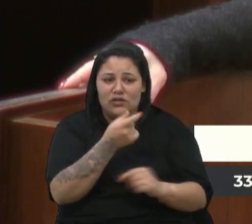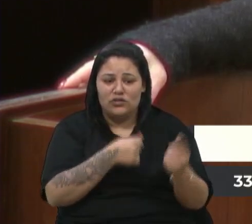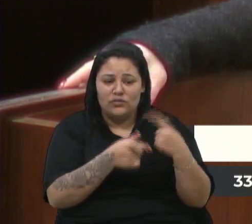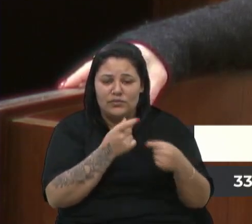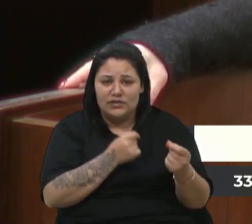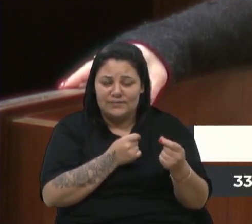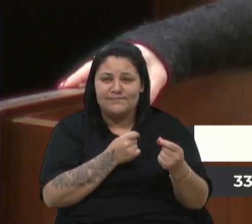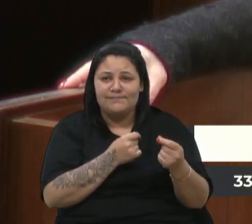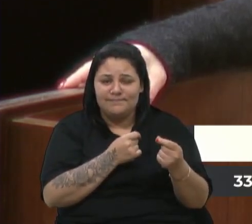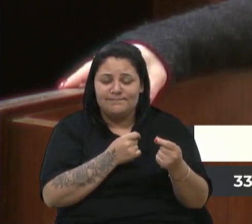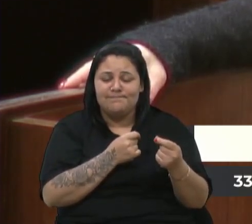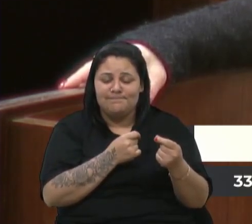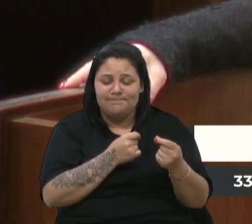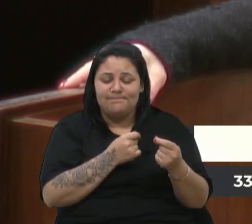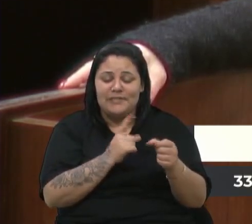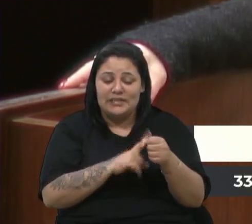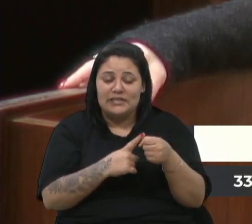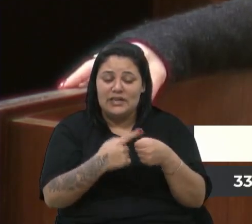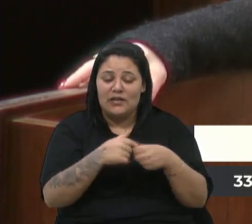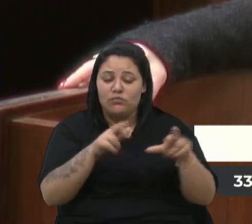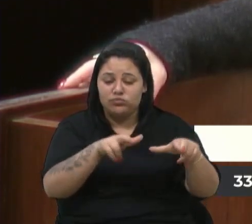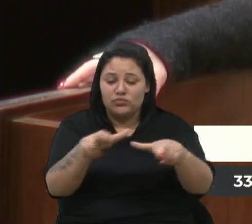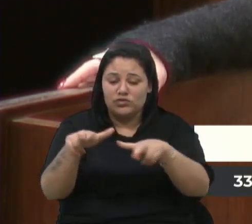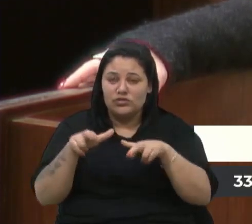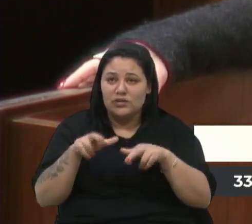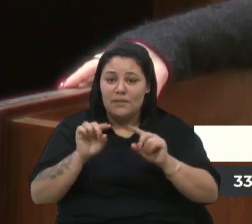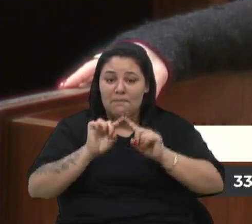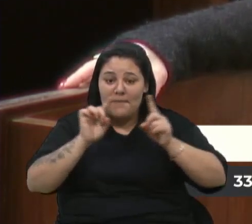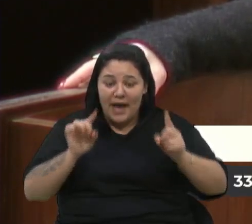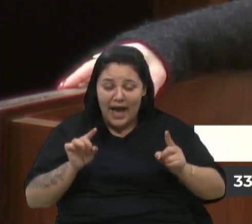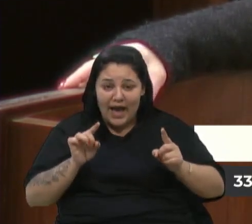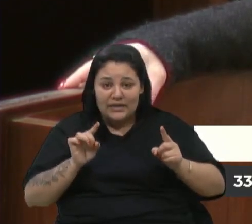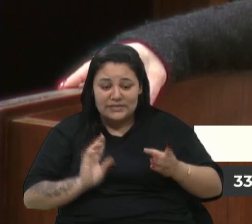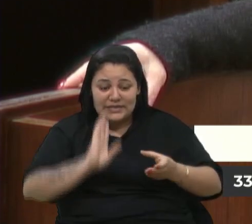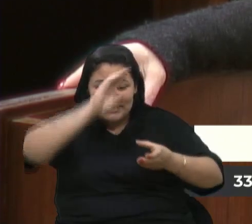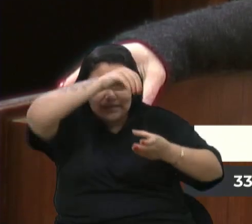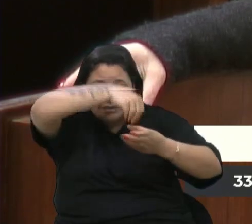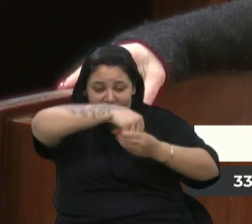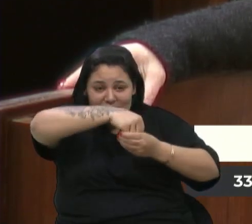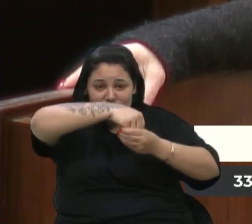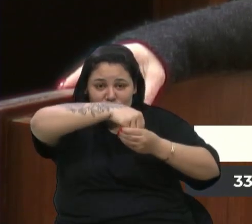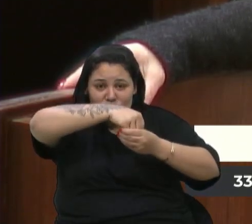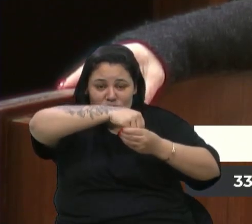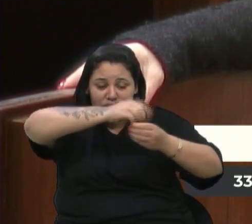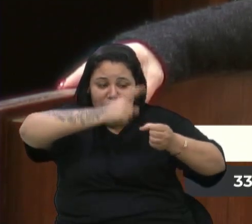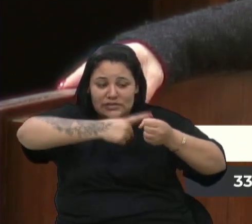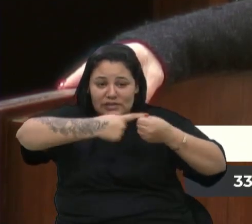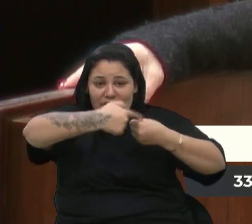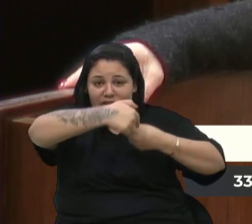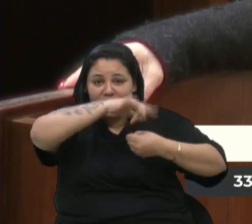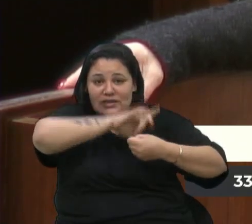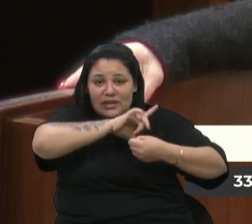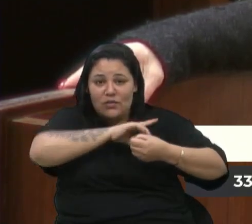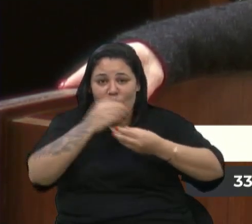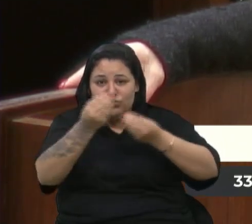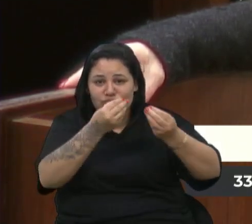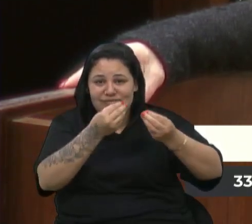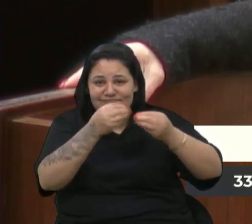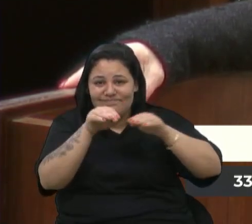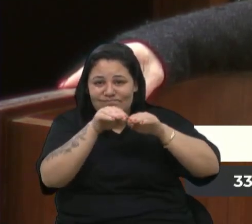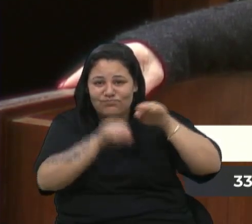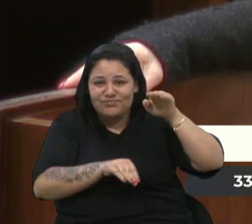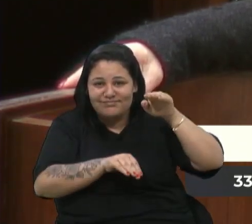as cidades dessa região, mas mesmo dentro das cidades, tem bastante desigualdades